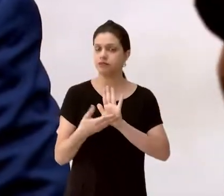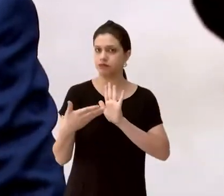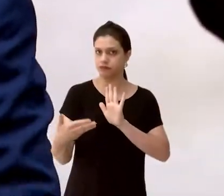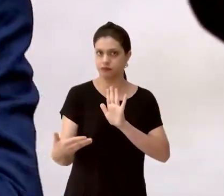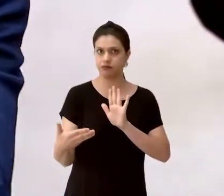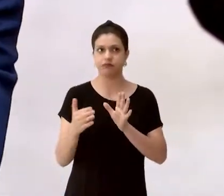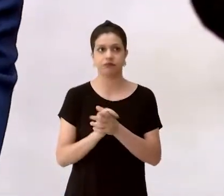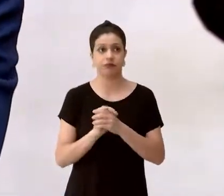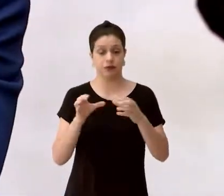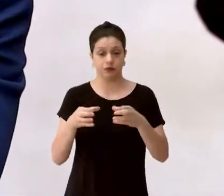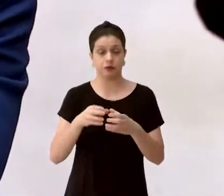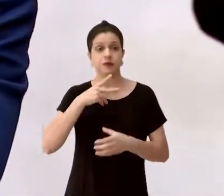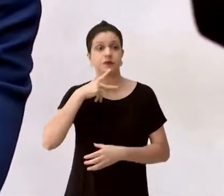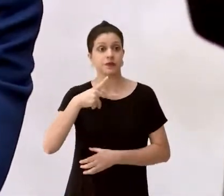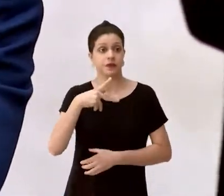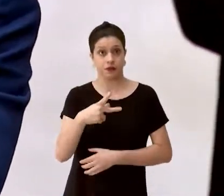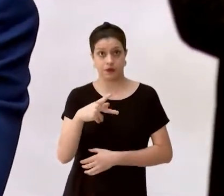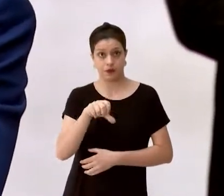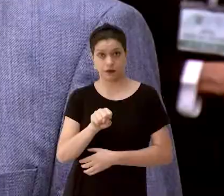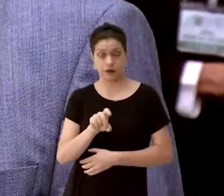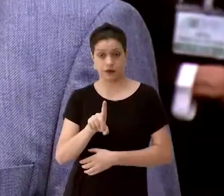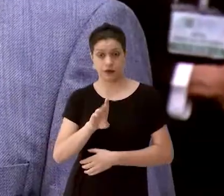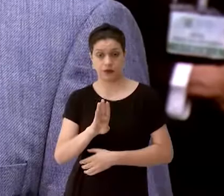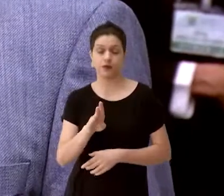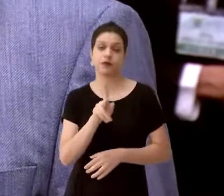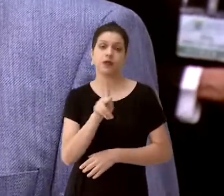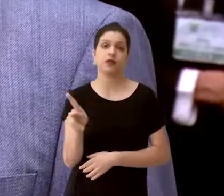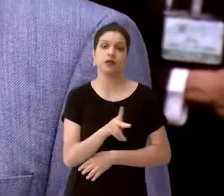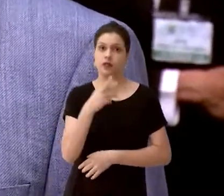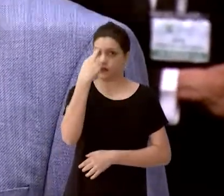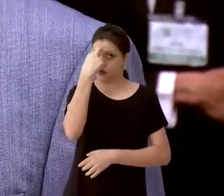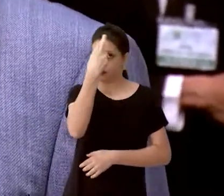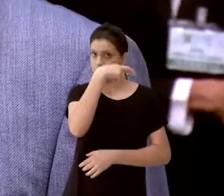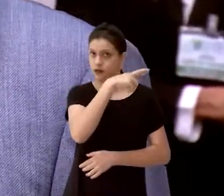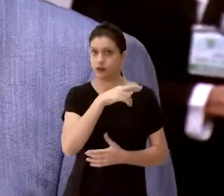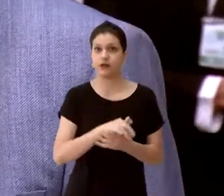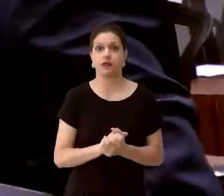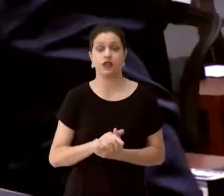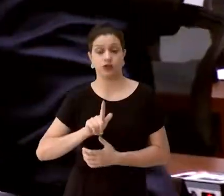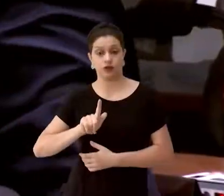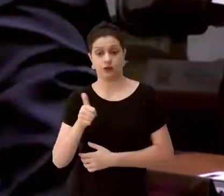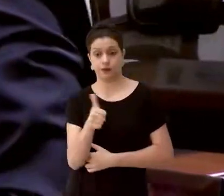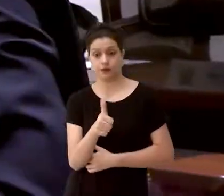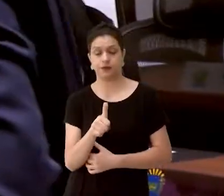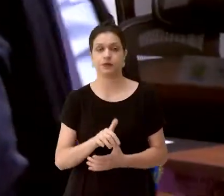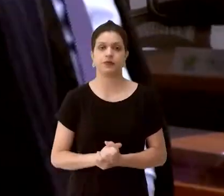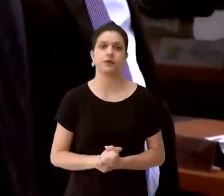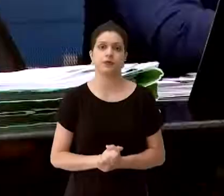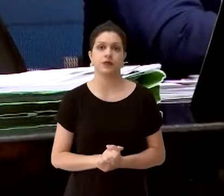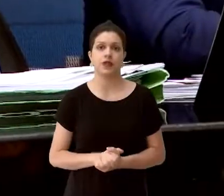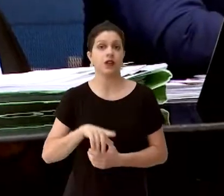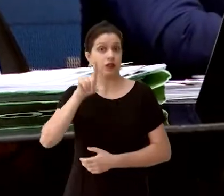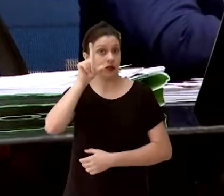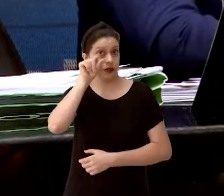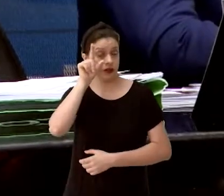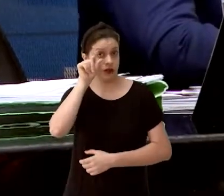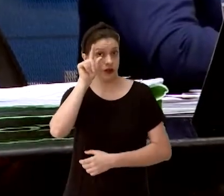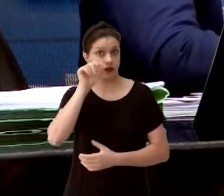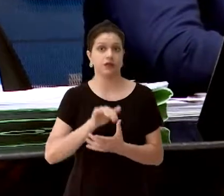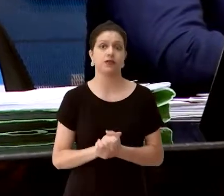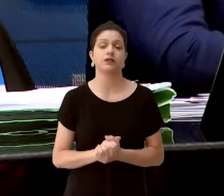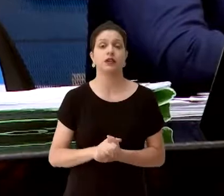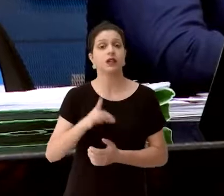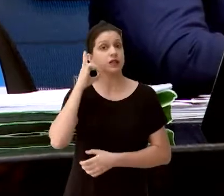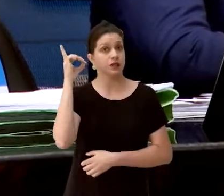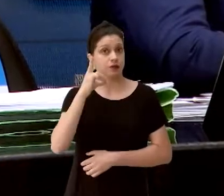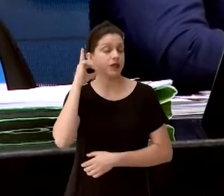do PSDB, o deputado Rinaldo Modesto, pelo G11, foi indicado o deputado Gerson Claro, o deputado Eduardo